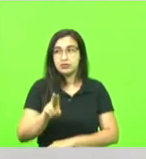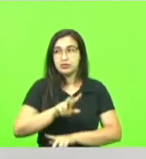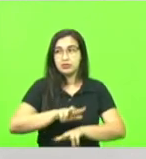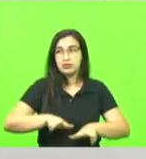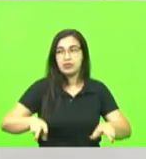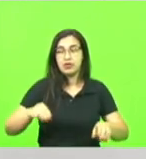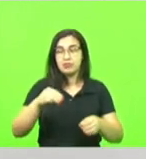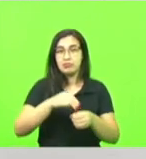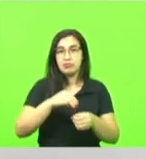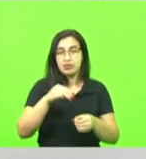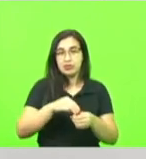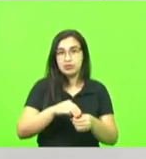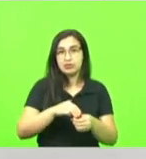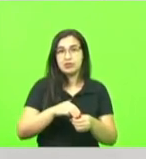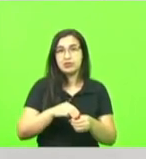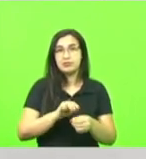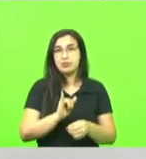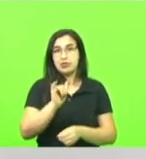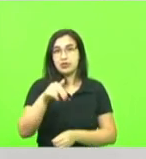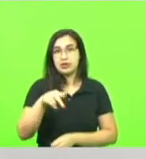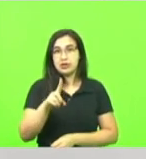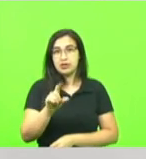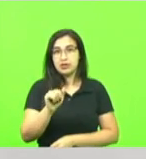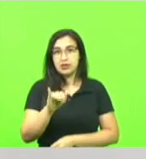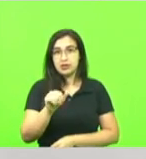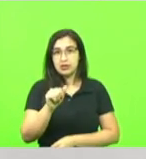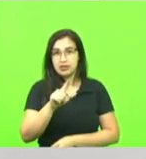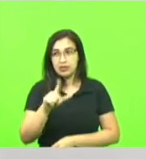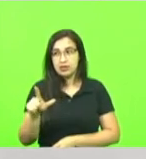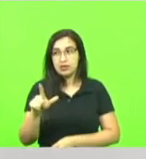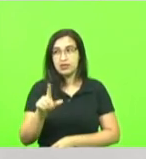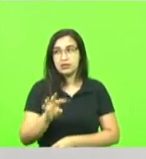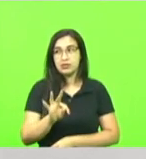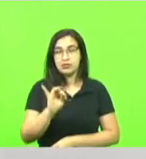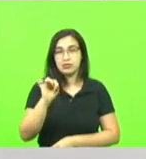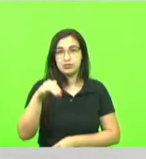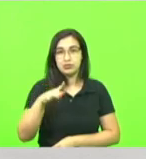a Indaial, Timbó, Blumenau,